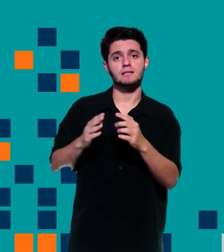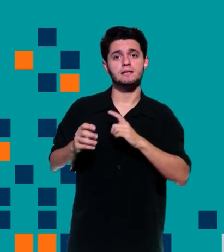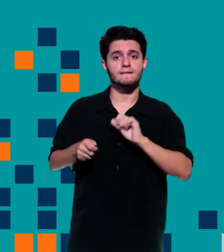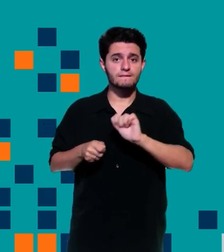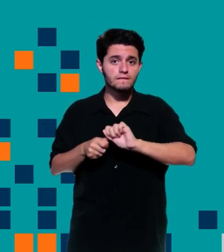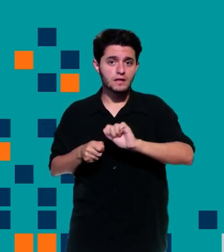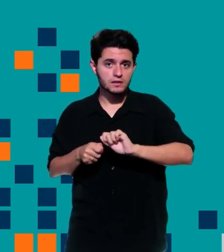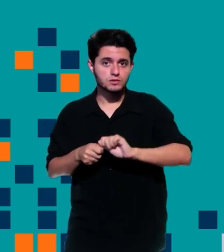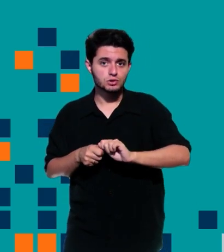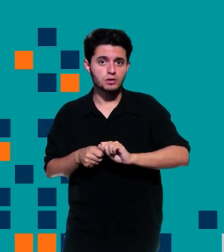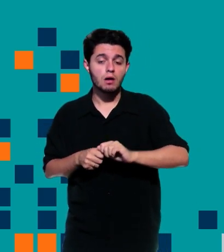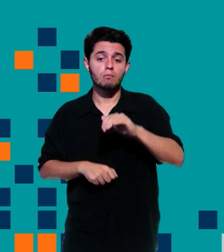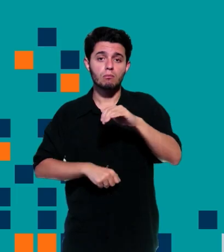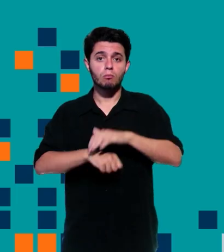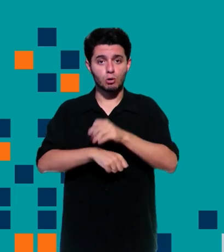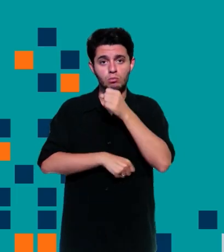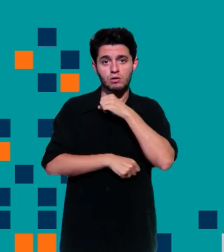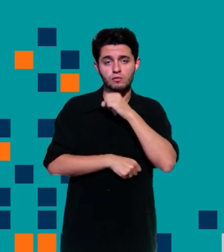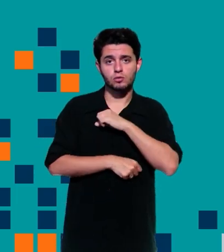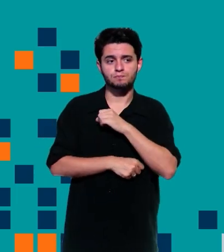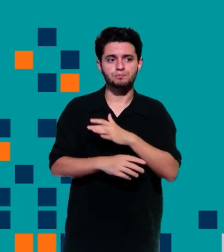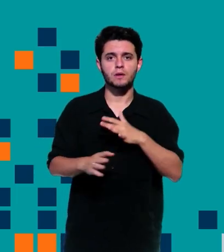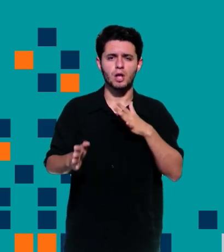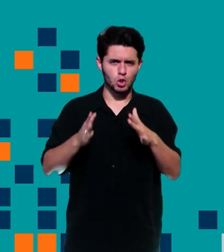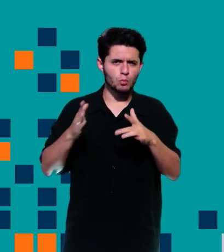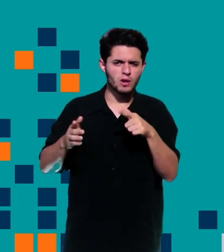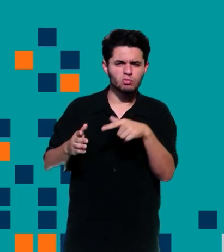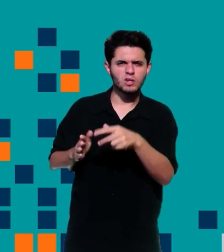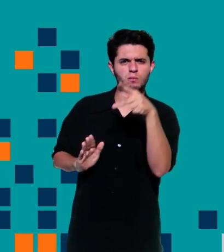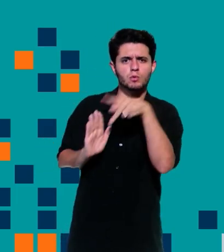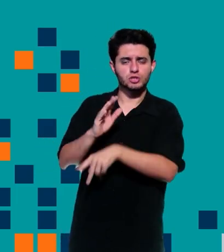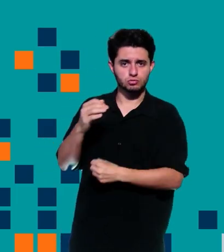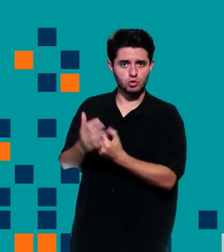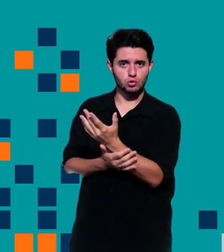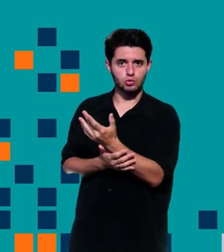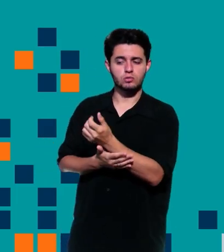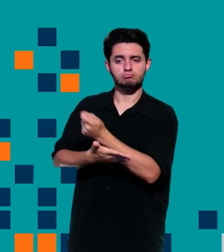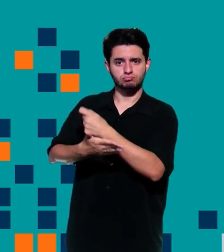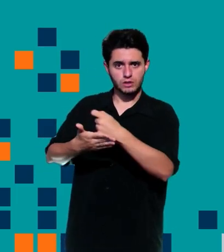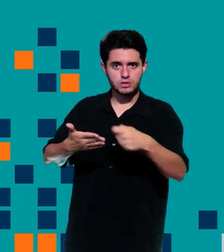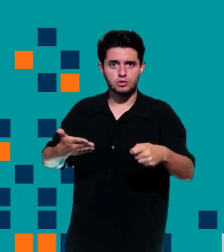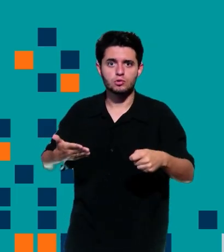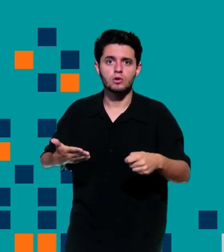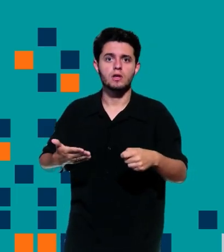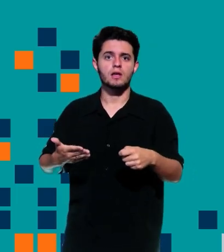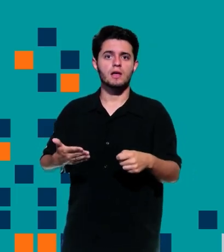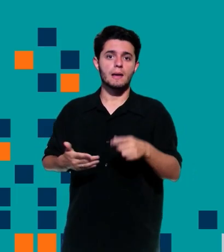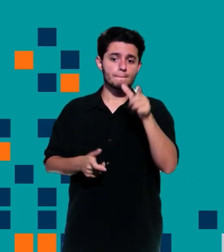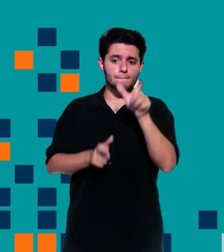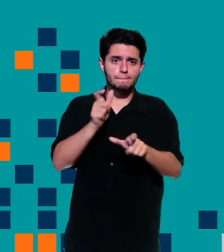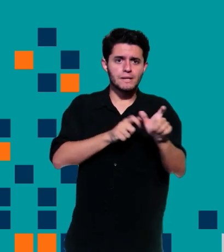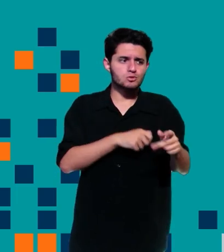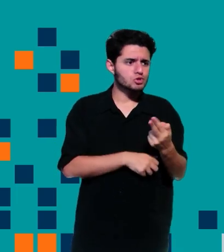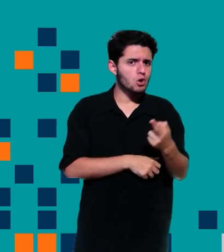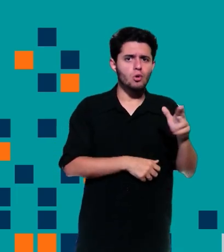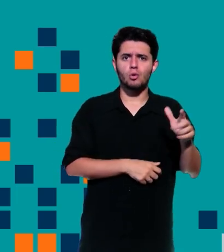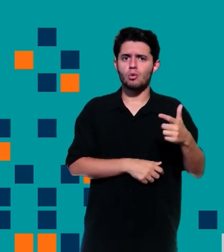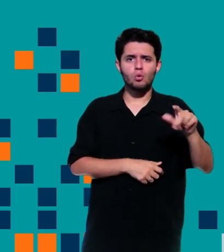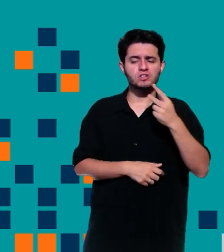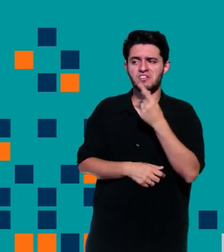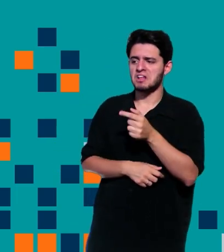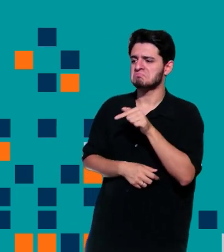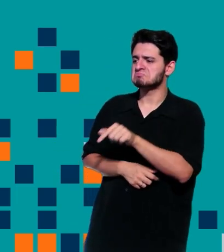que, na época, me falavam que ele tinha... não existia esse tipo de laje, né, que chamava de